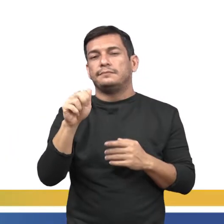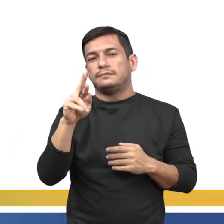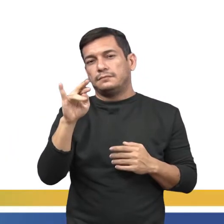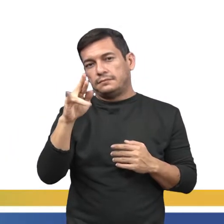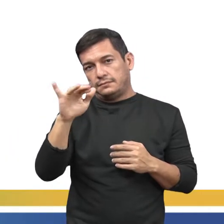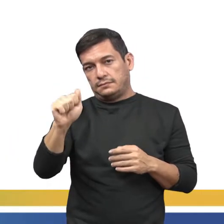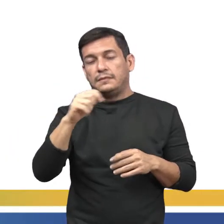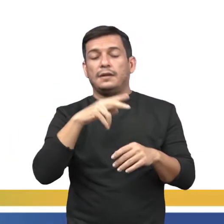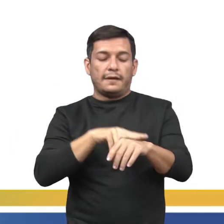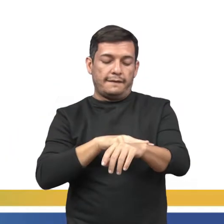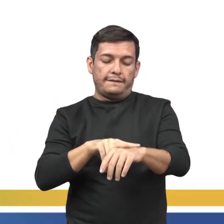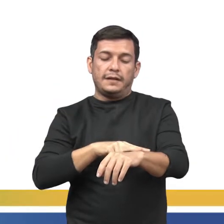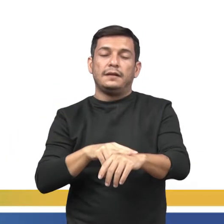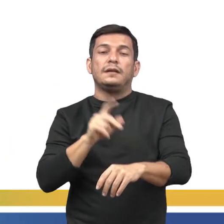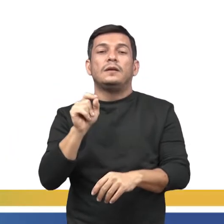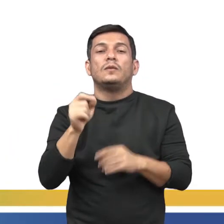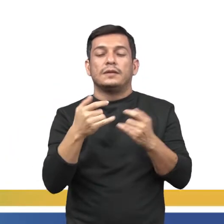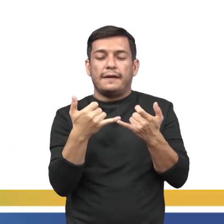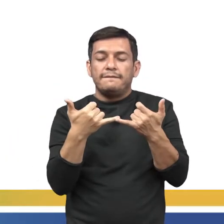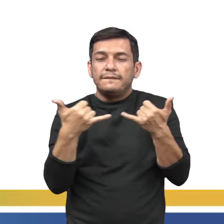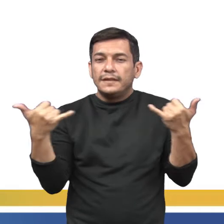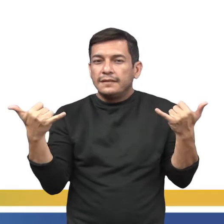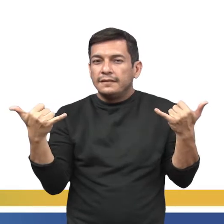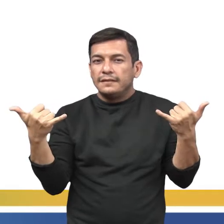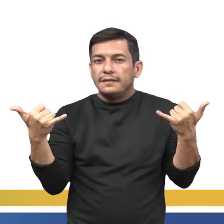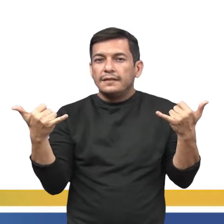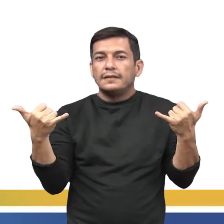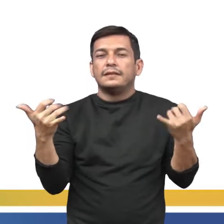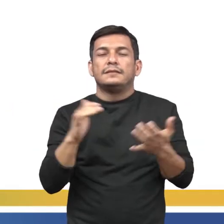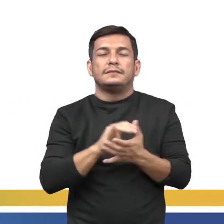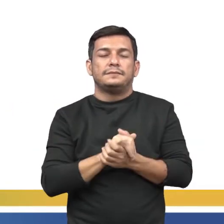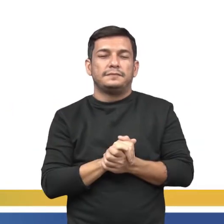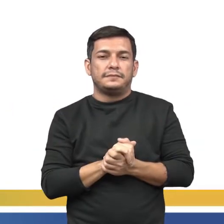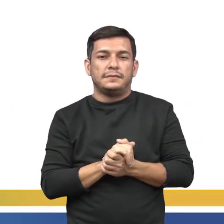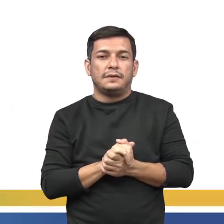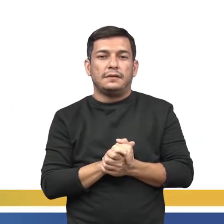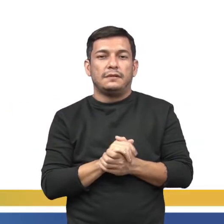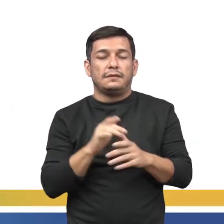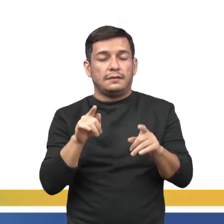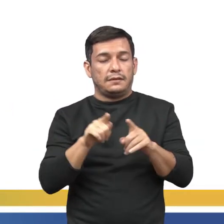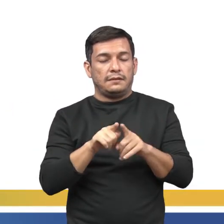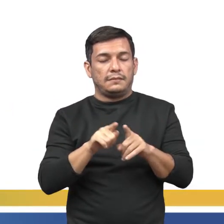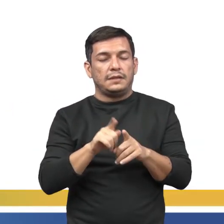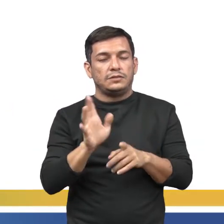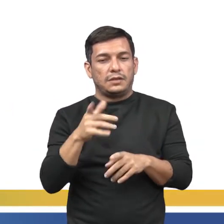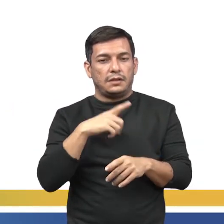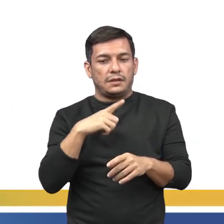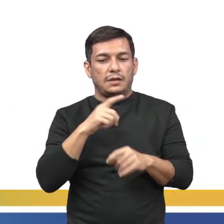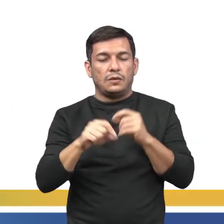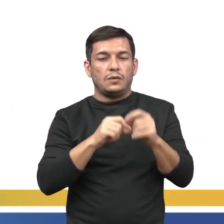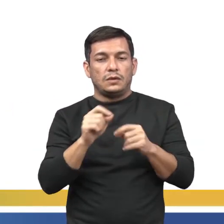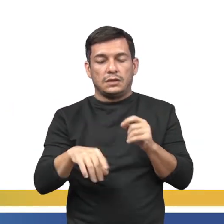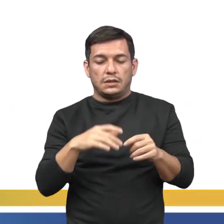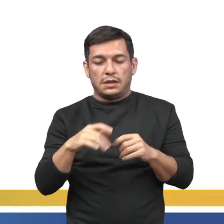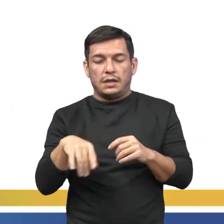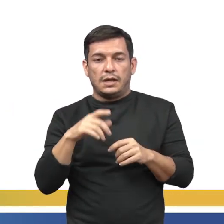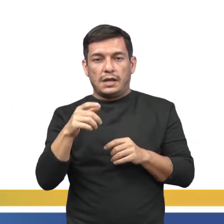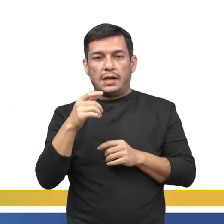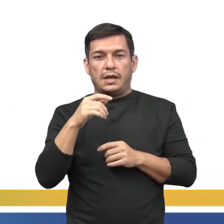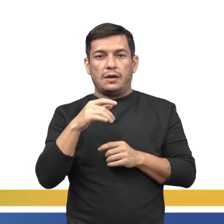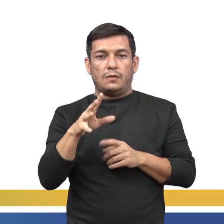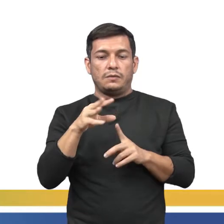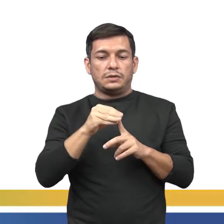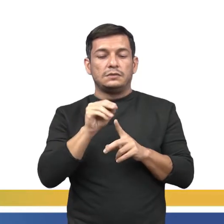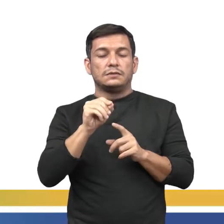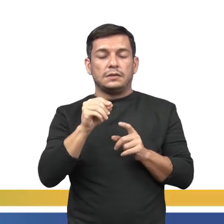artérias, as veias elas são mais finas, menos densas. E como ela já tem aquele fluxo sanguíneo,